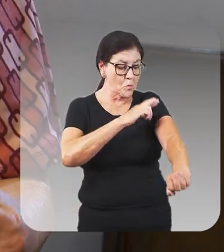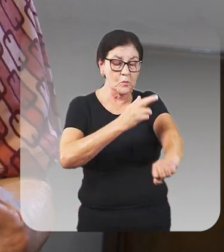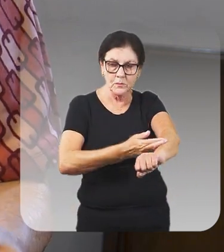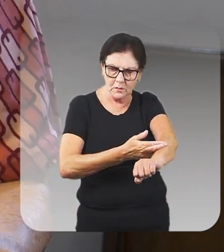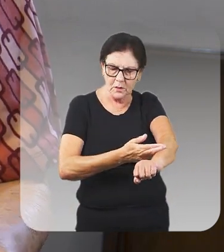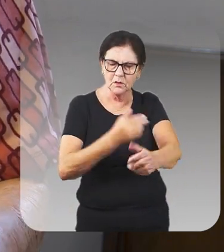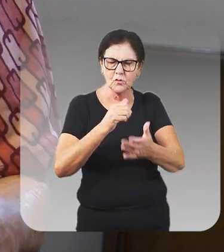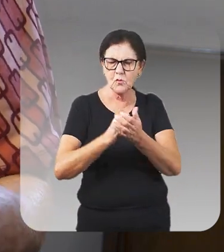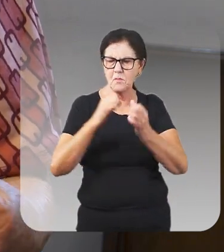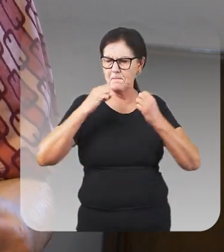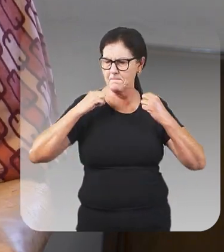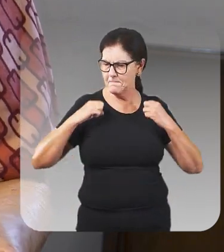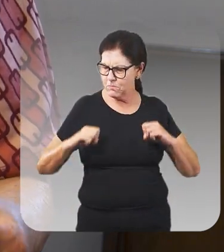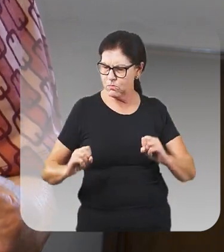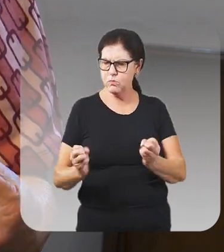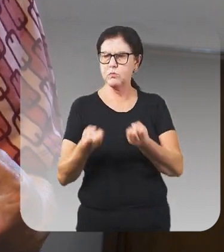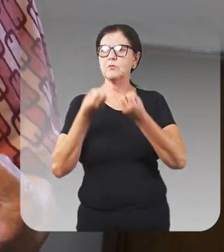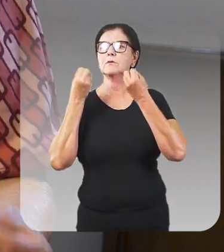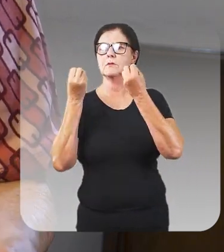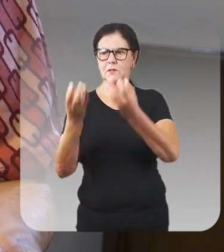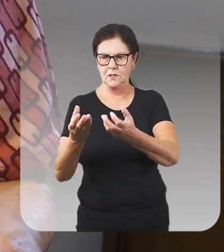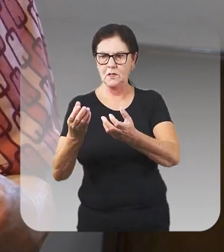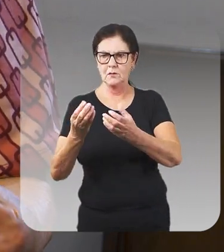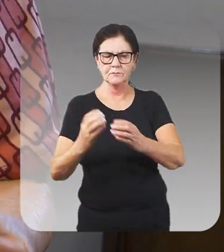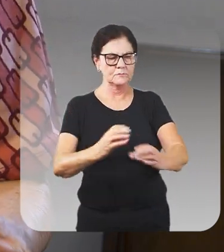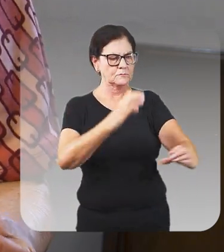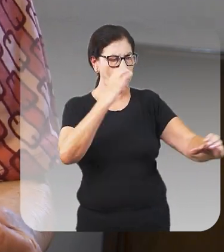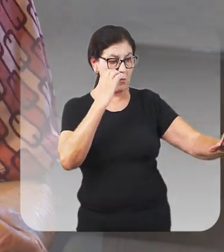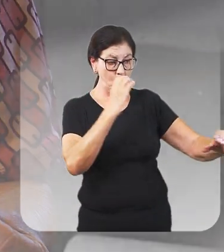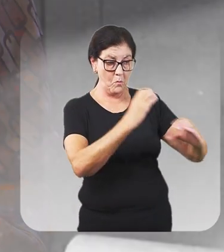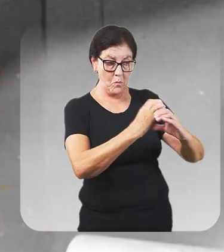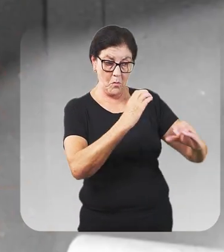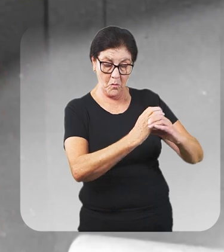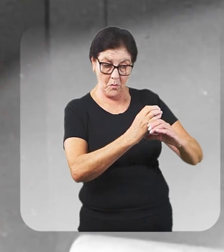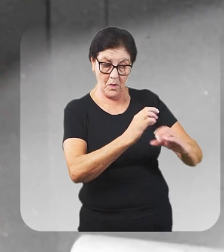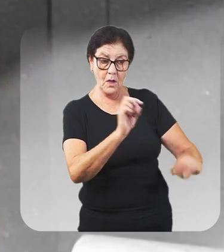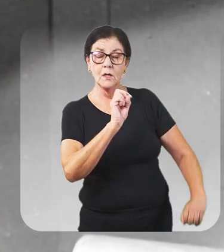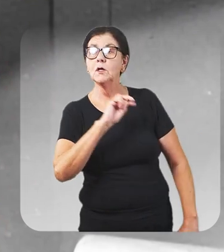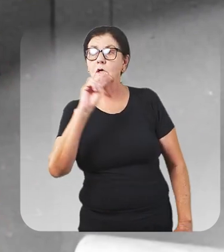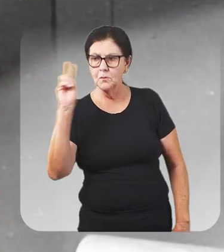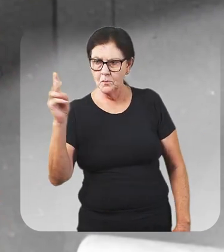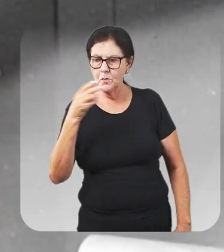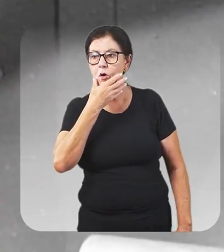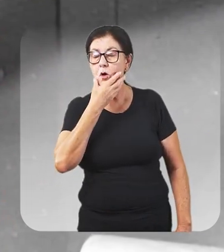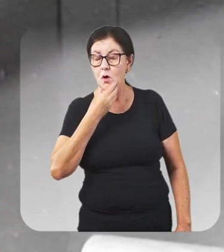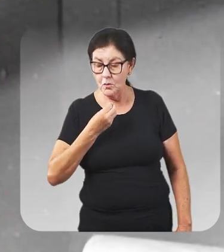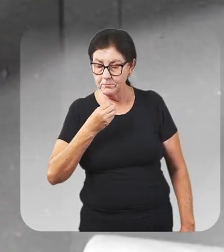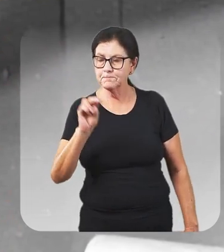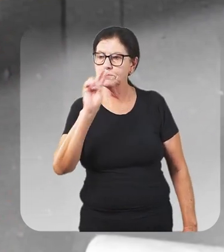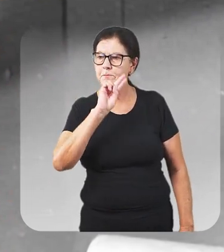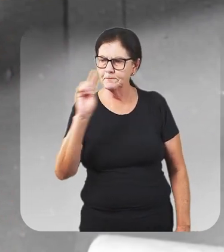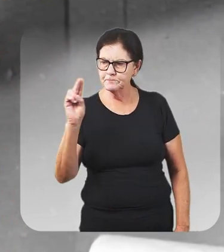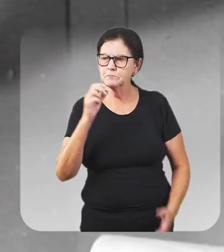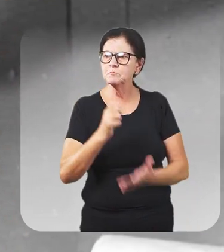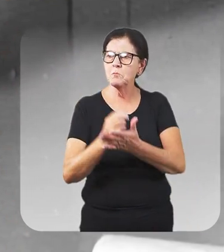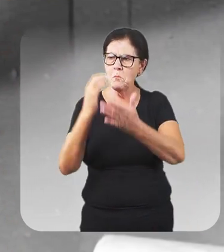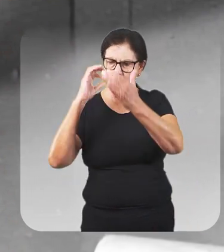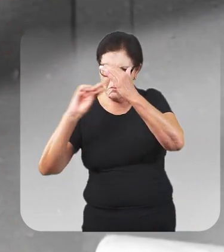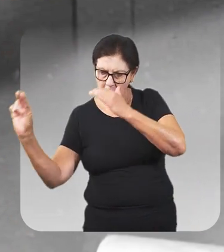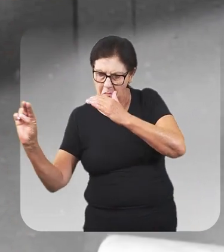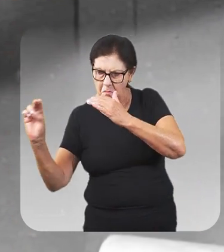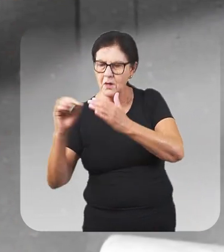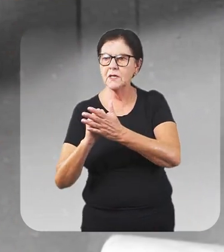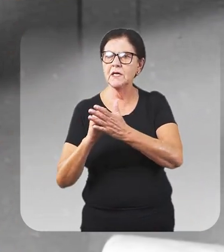projeto, feito no Ministério da Educação, no Rio de Janeiro, foi inspirado no arquiteto